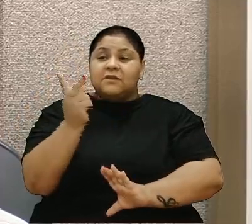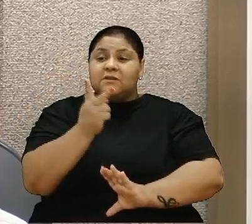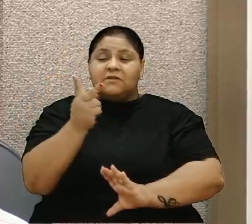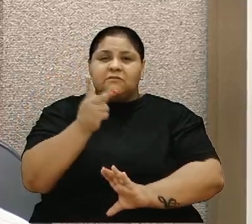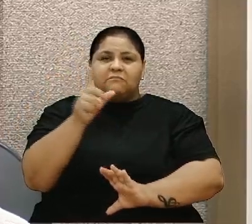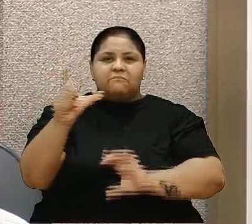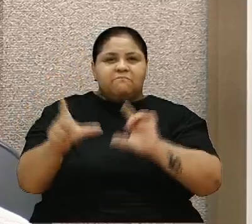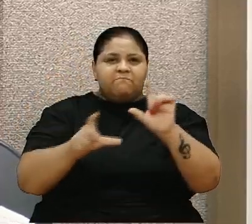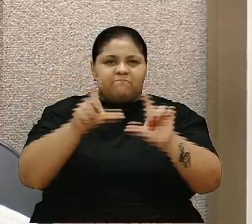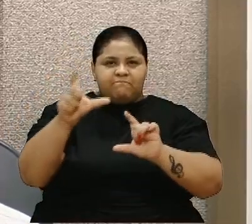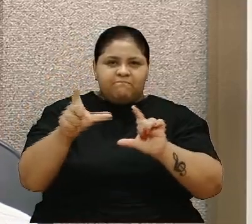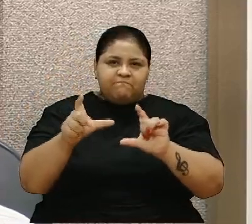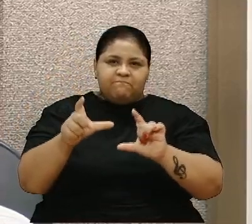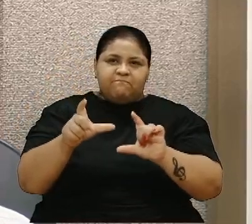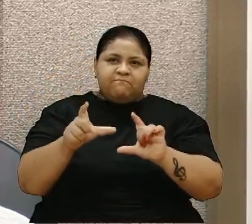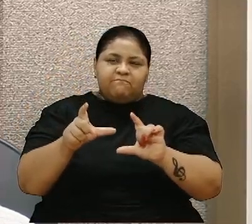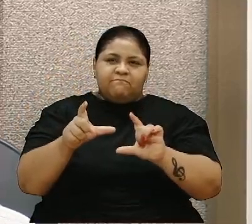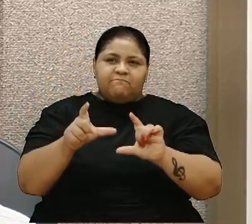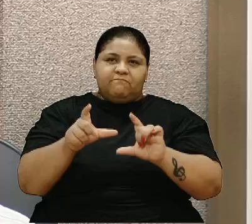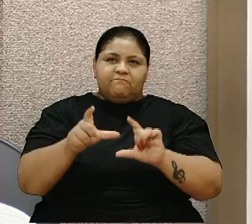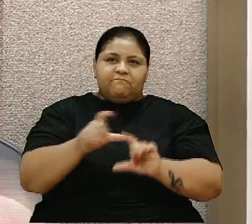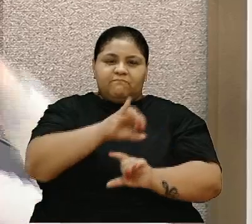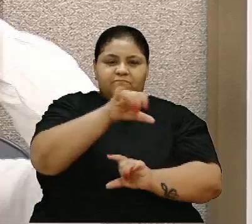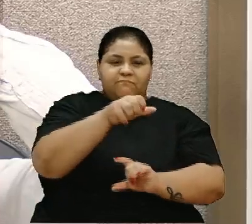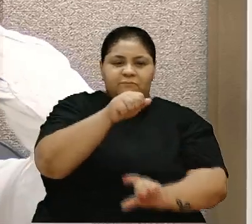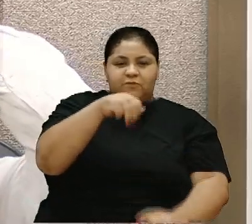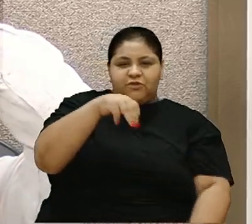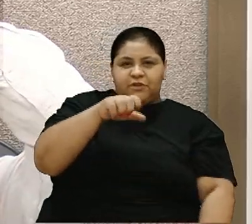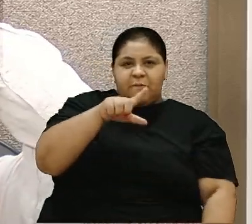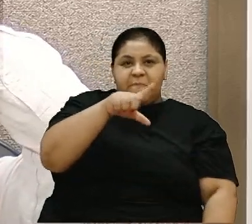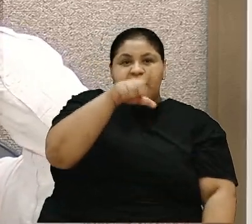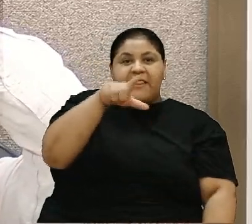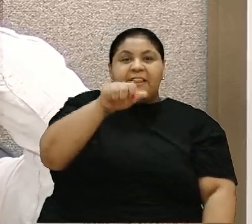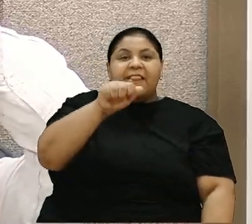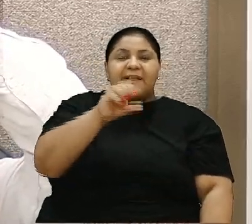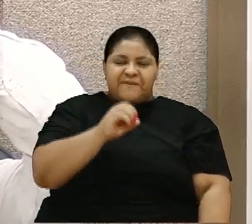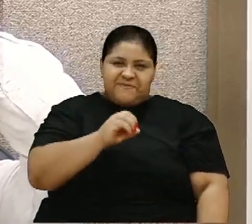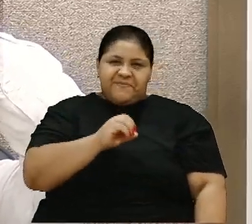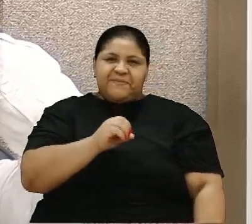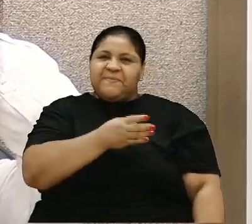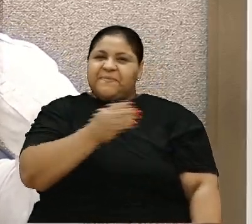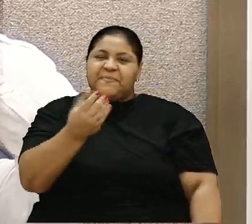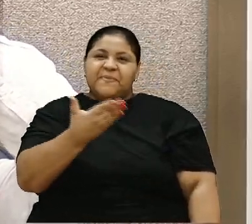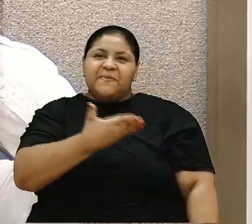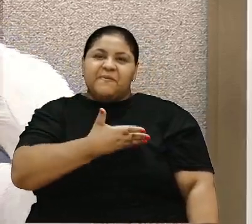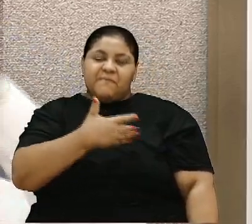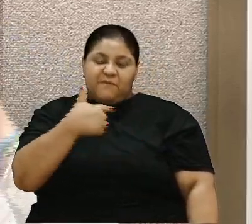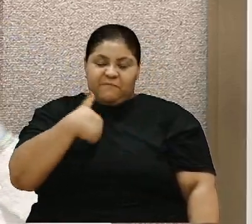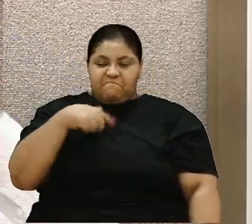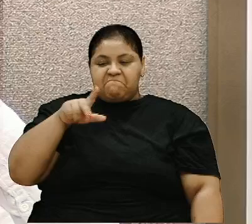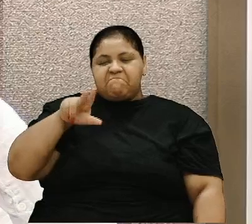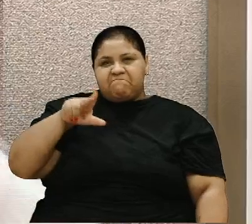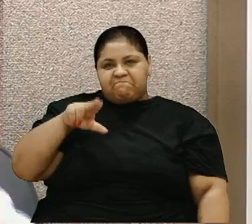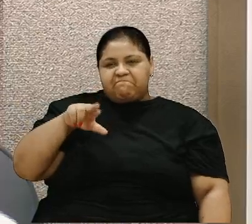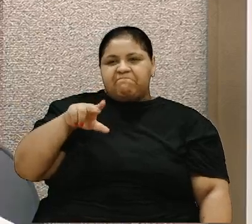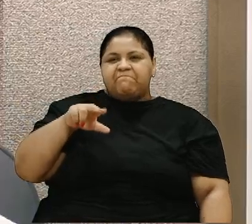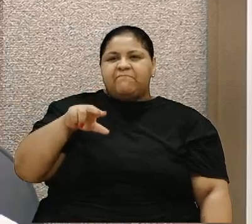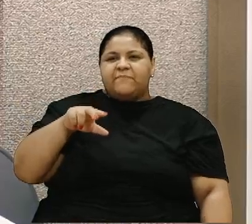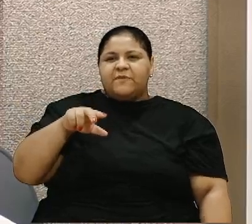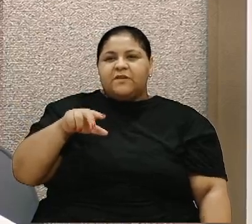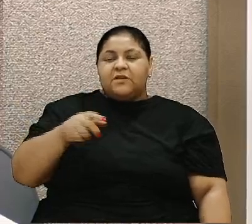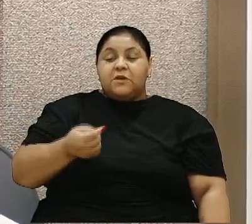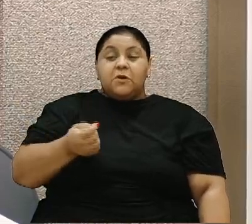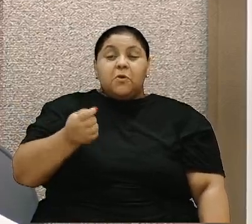né? O Jamelão, que era o apelido do Jabur, muito amigo do meu irmão, tinha praticamente a